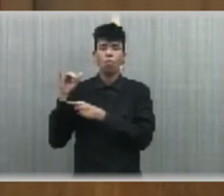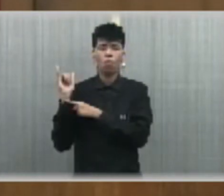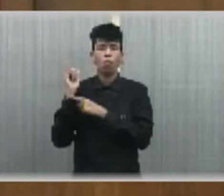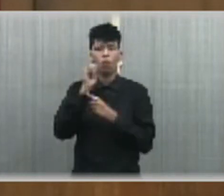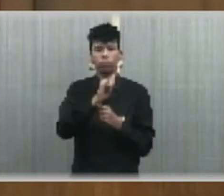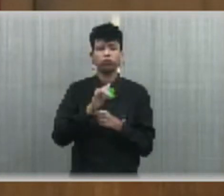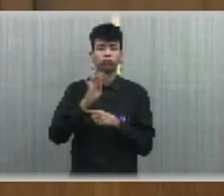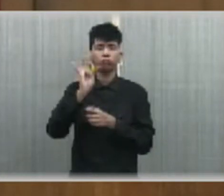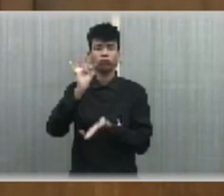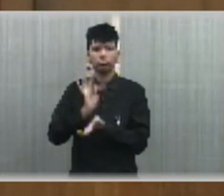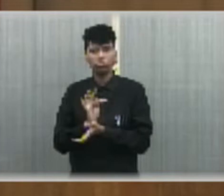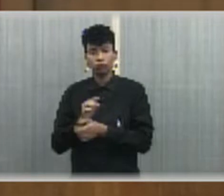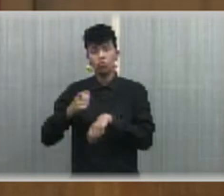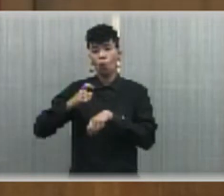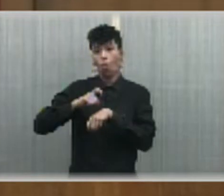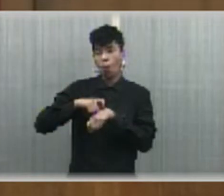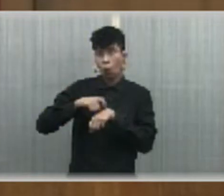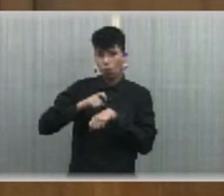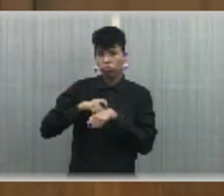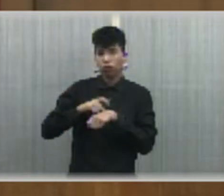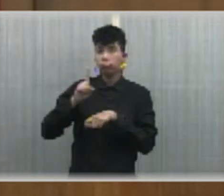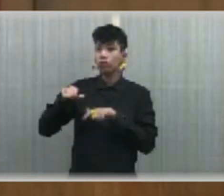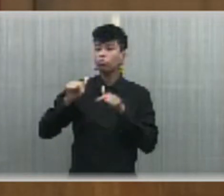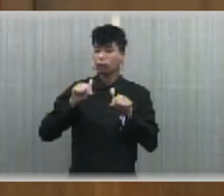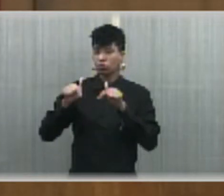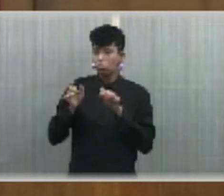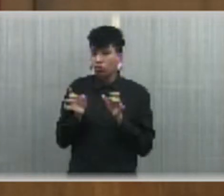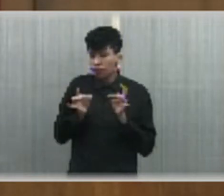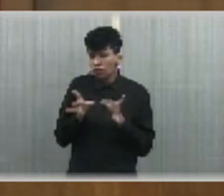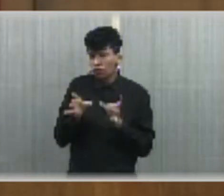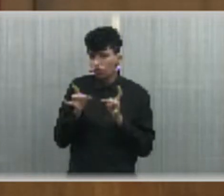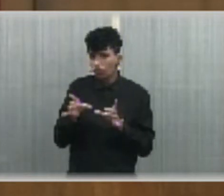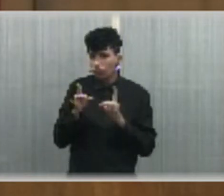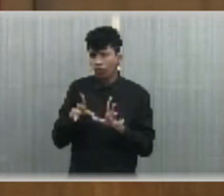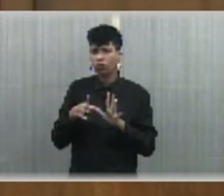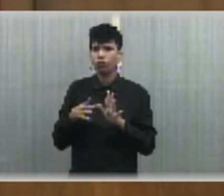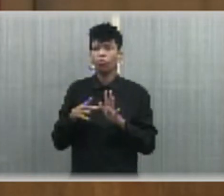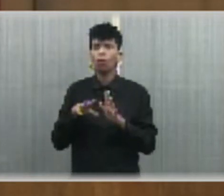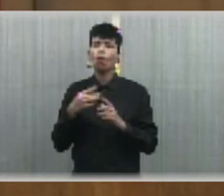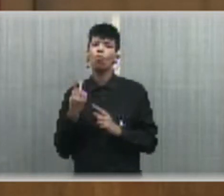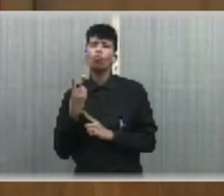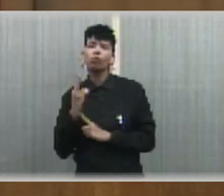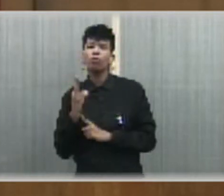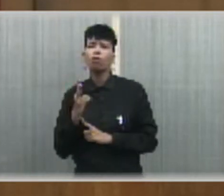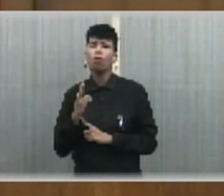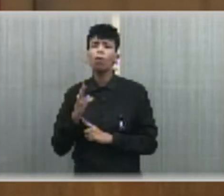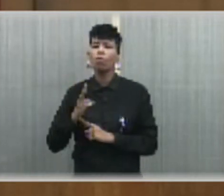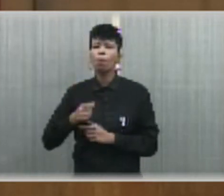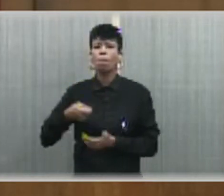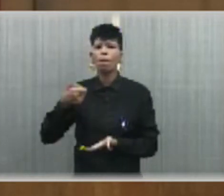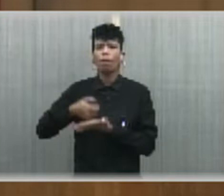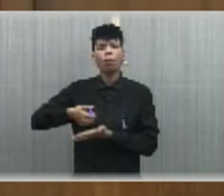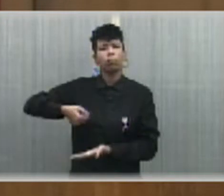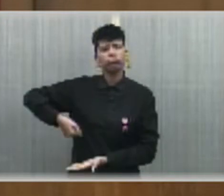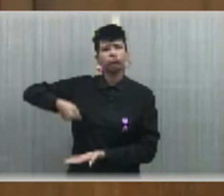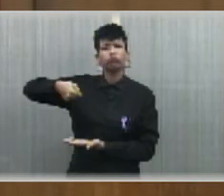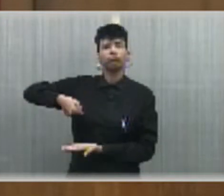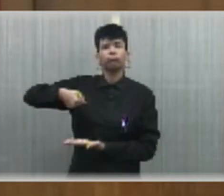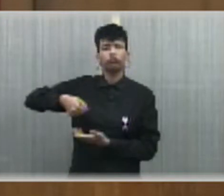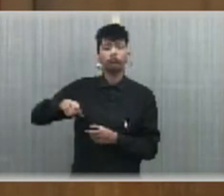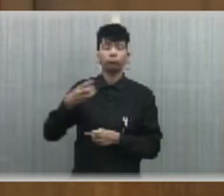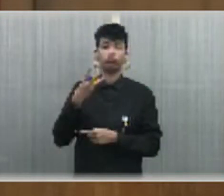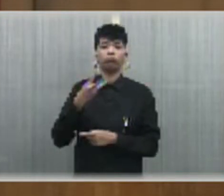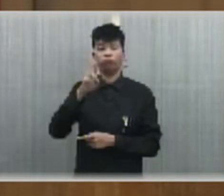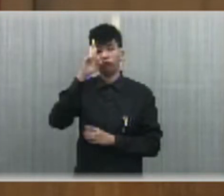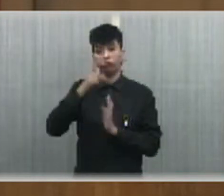nos horários comerciais, bem como para a venda de taxas de bagagens com antecedência de 3 horas